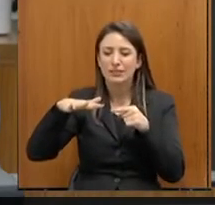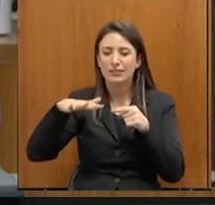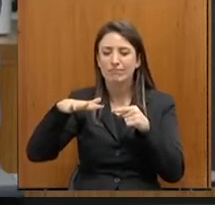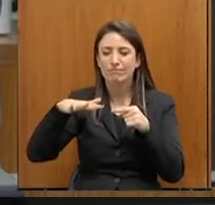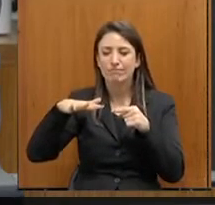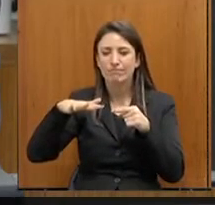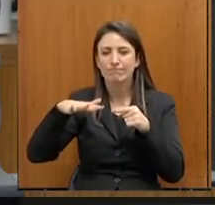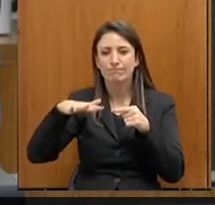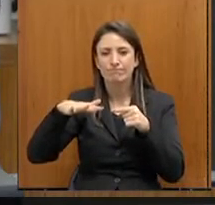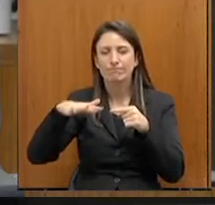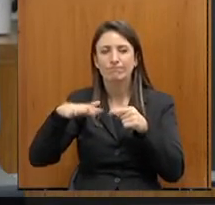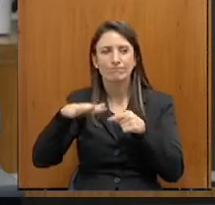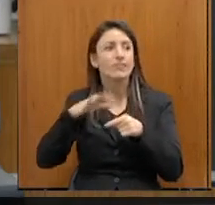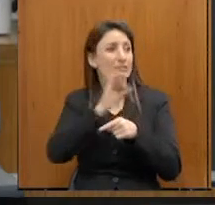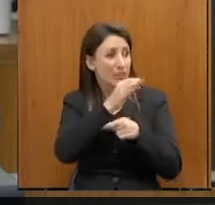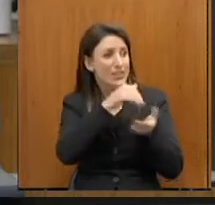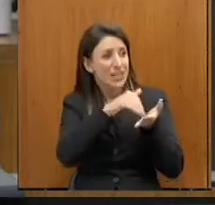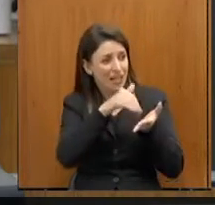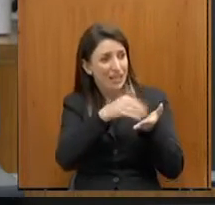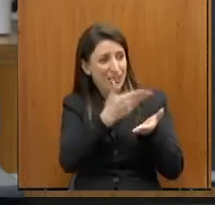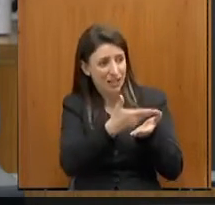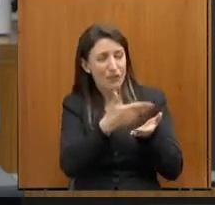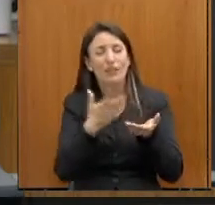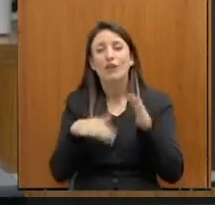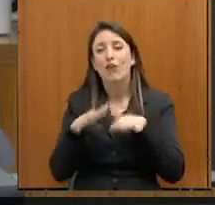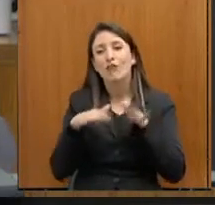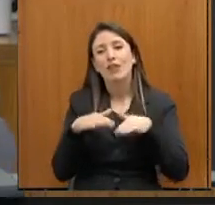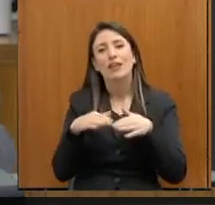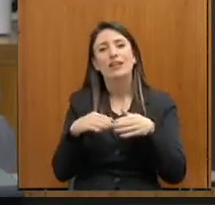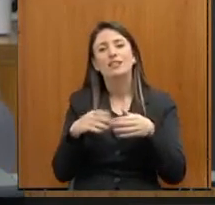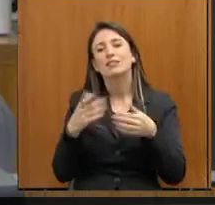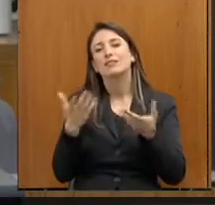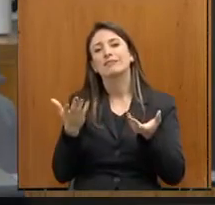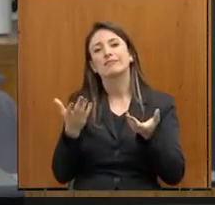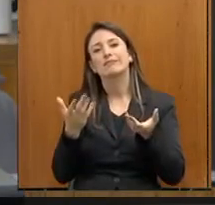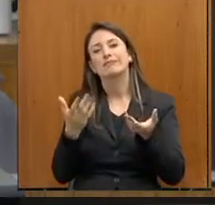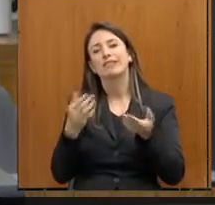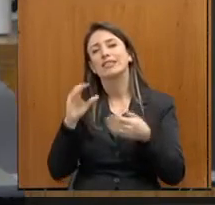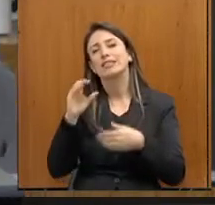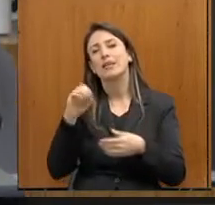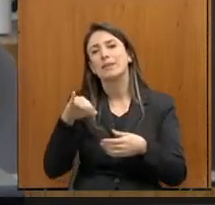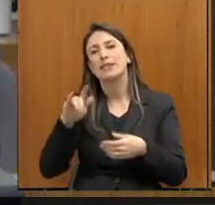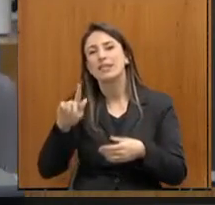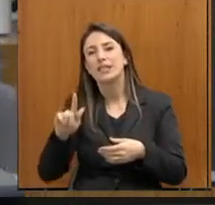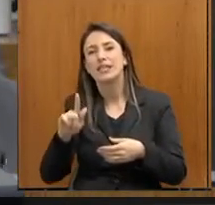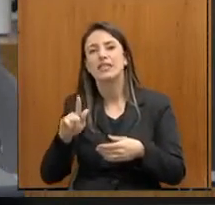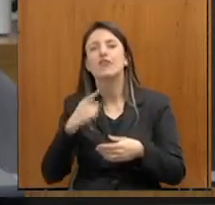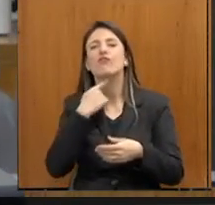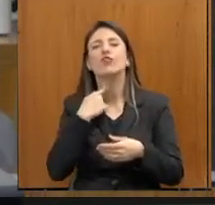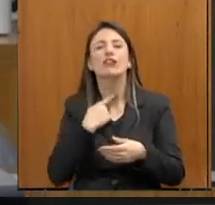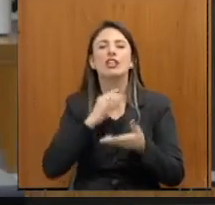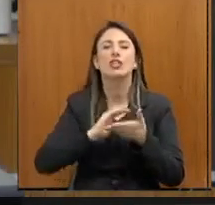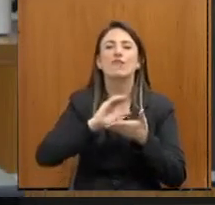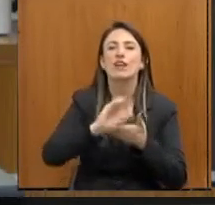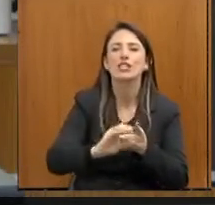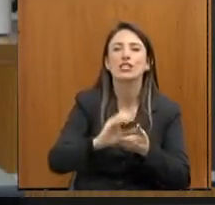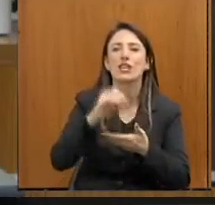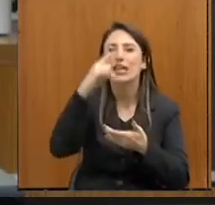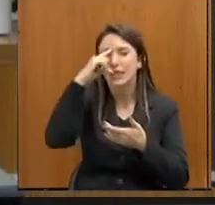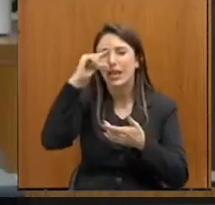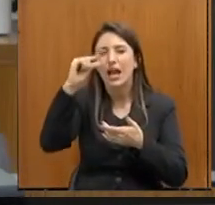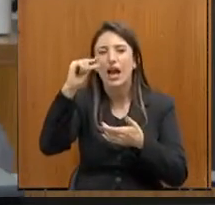né secretário passado talvez não precisaria a seguir gostaria de investir no triângulo sul de minas